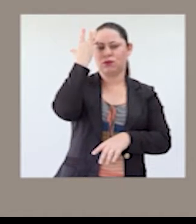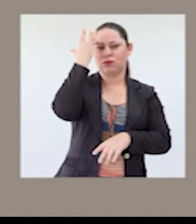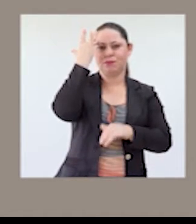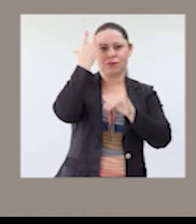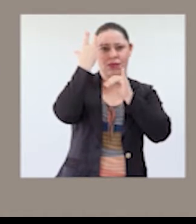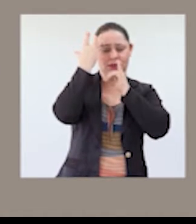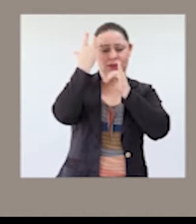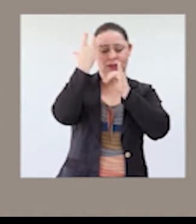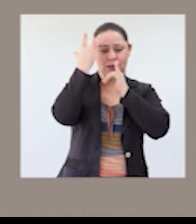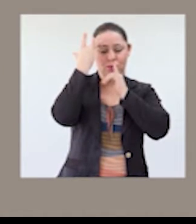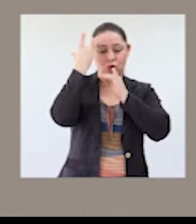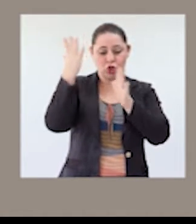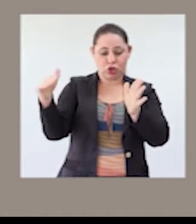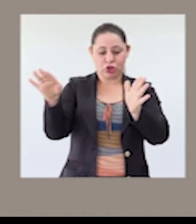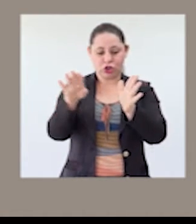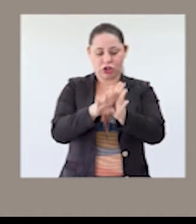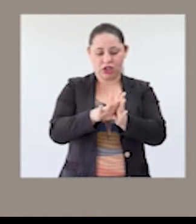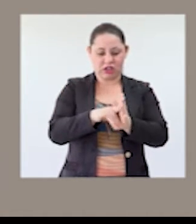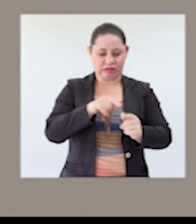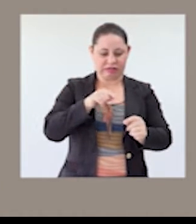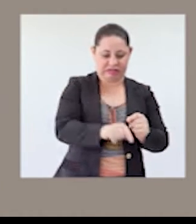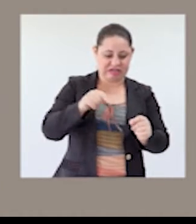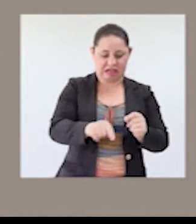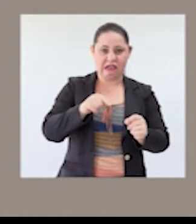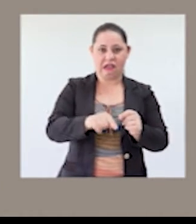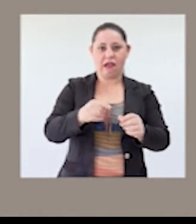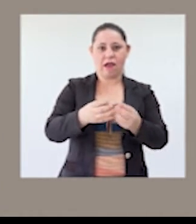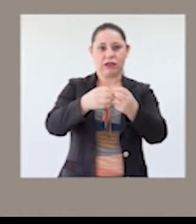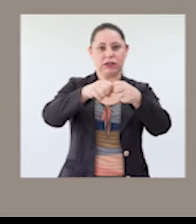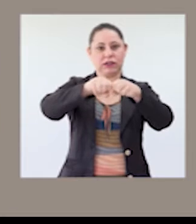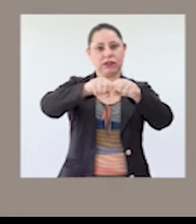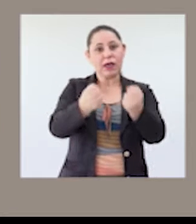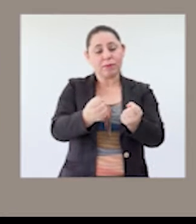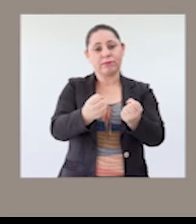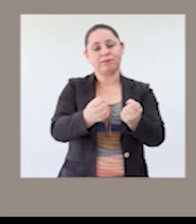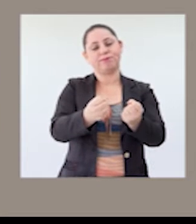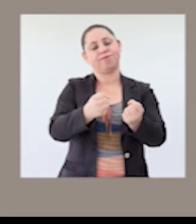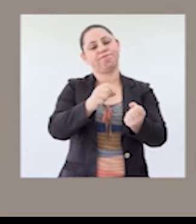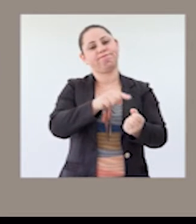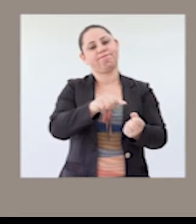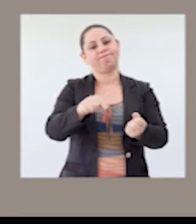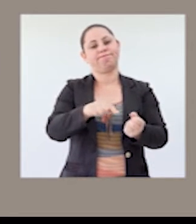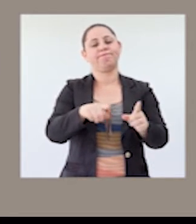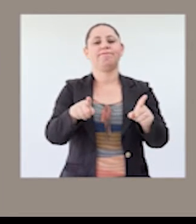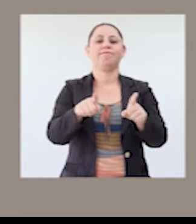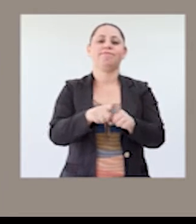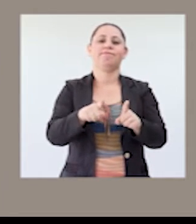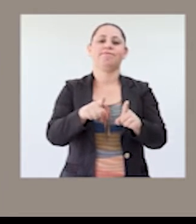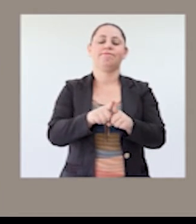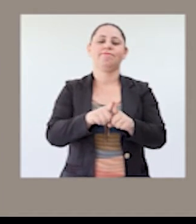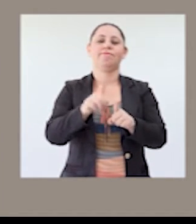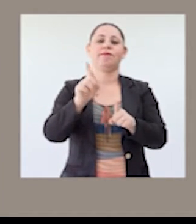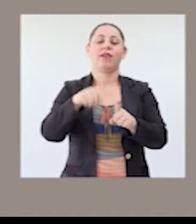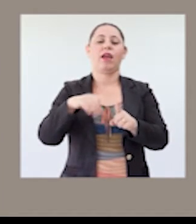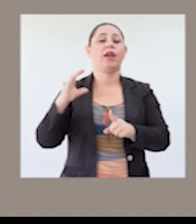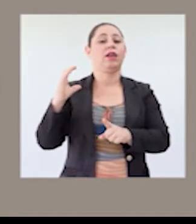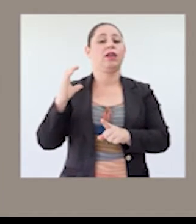alguém cometer algum ato que possa danificar a urna eletrônica,